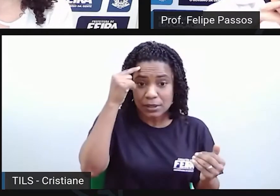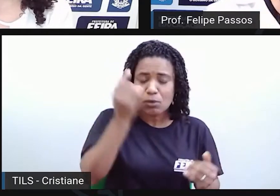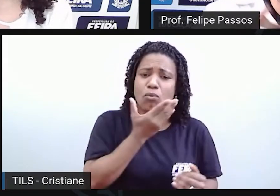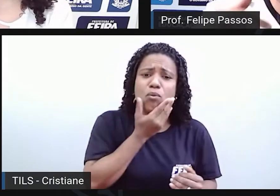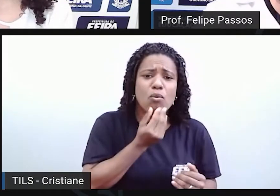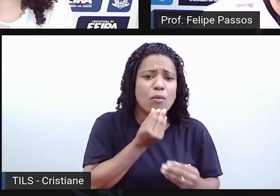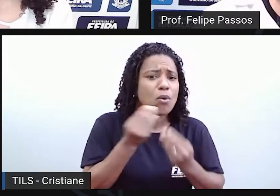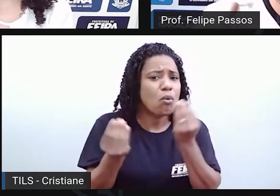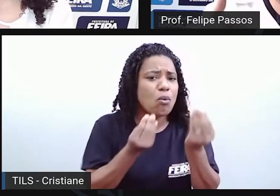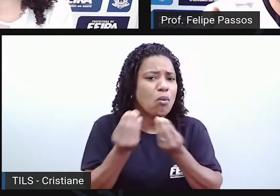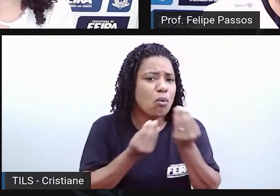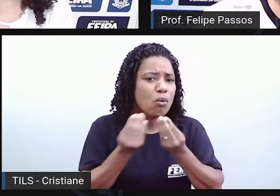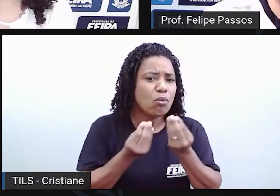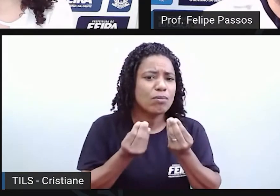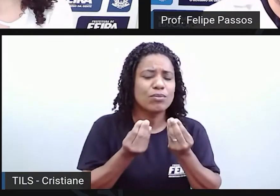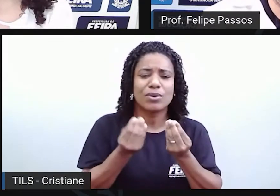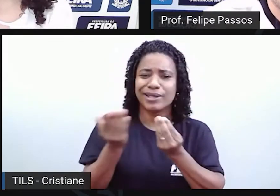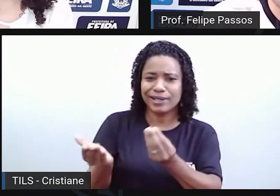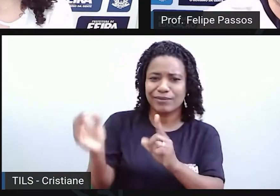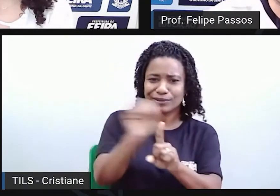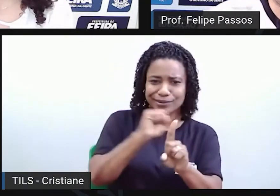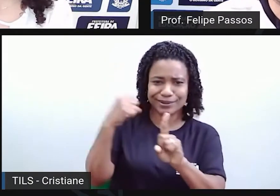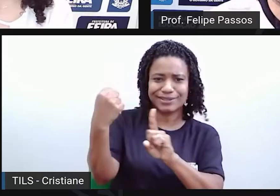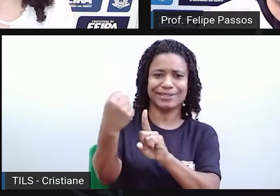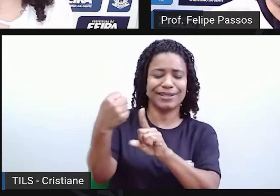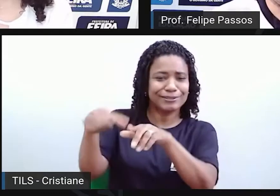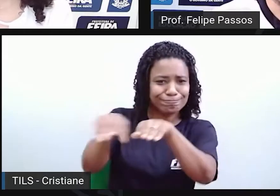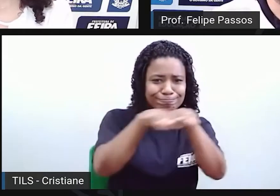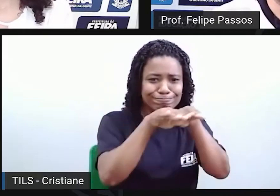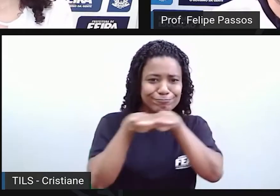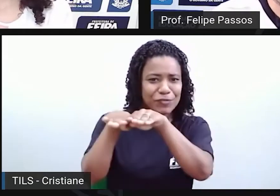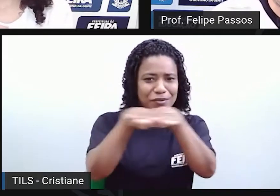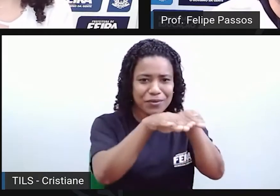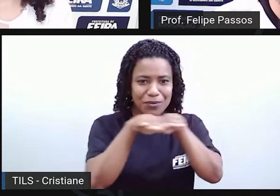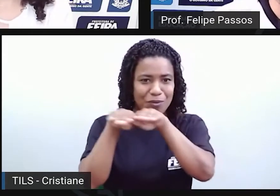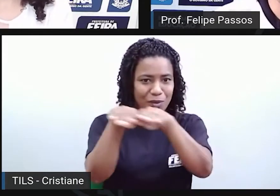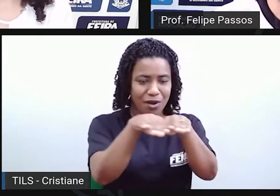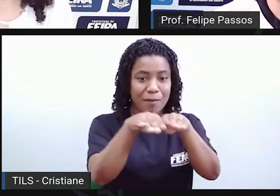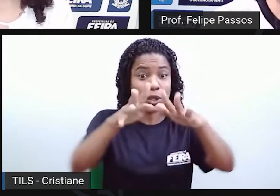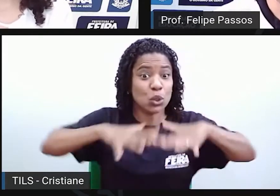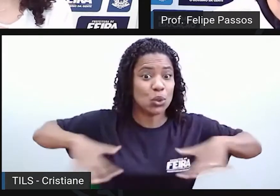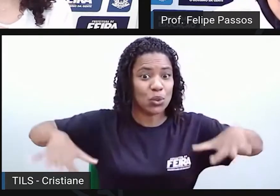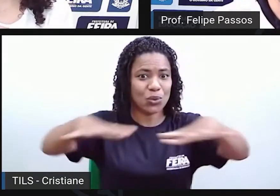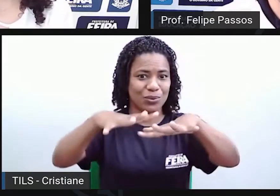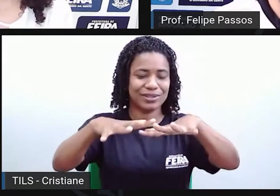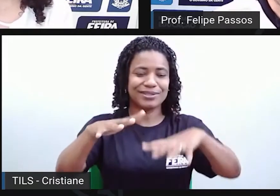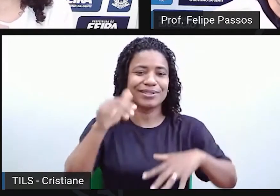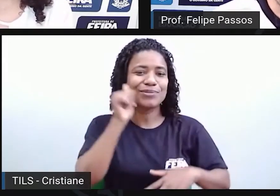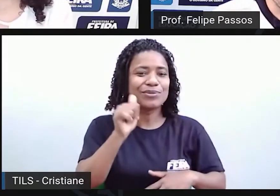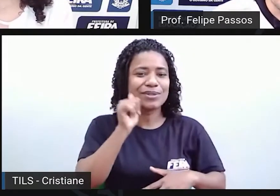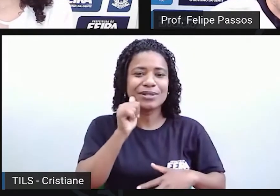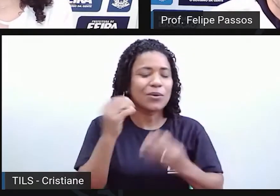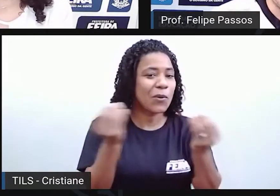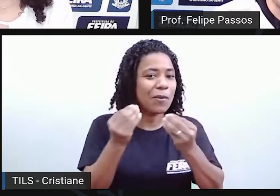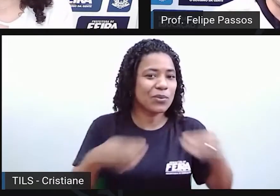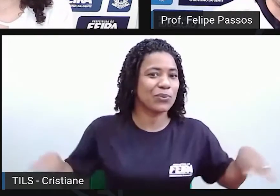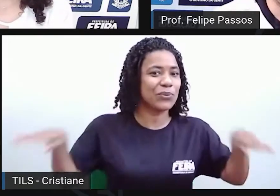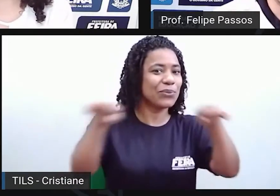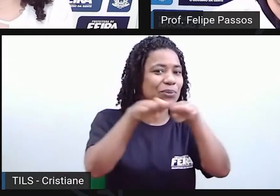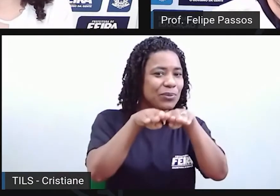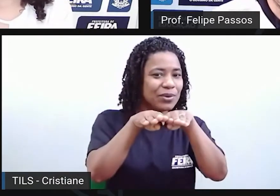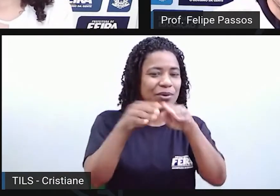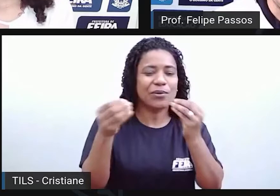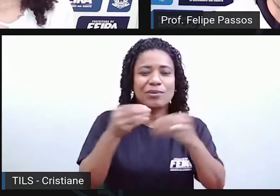nessa busca por uma sociedade mais igual para as mulheres, né, entre homens e mulheres? Rapidinho, só para